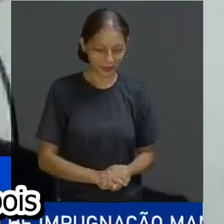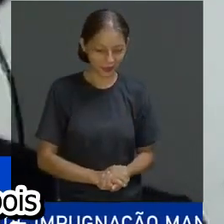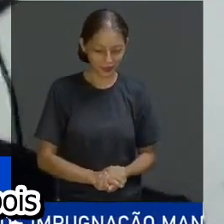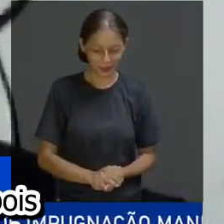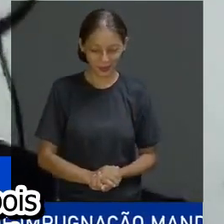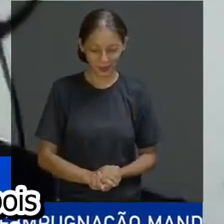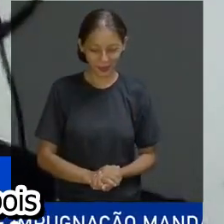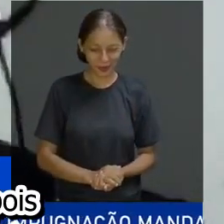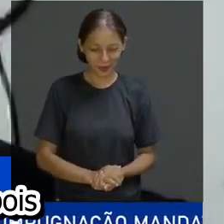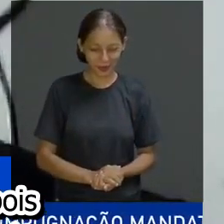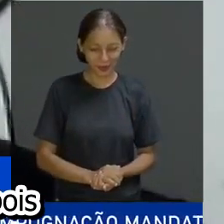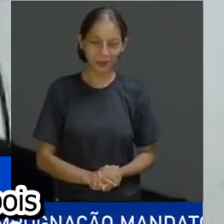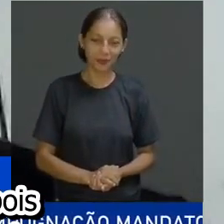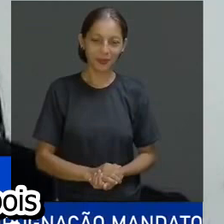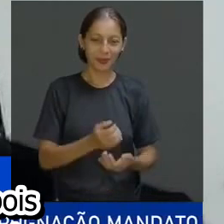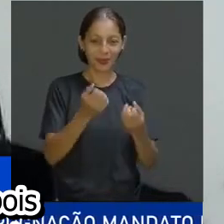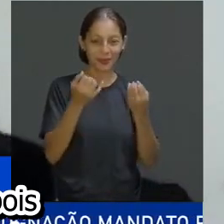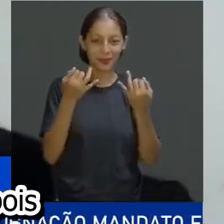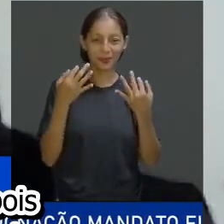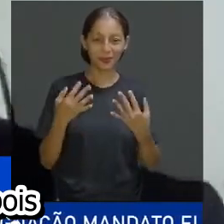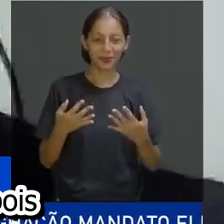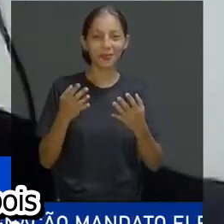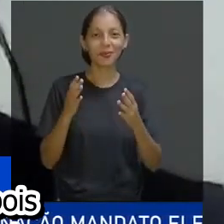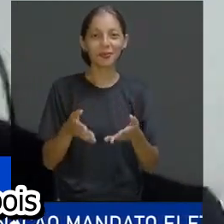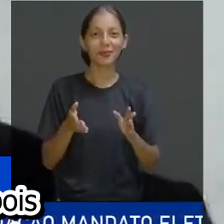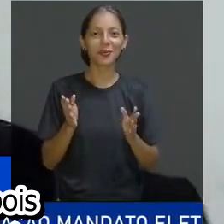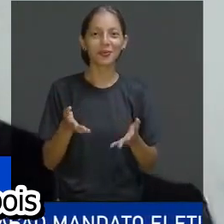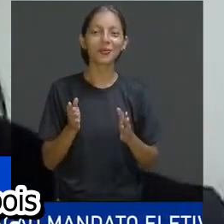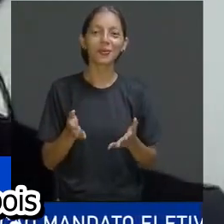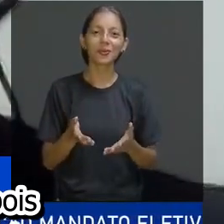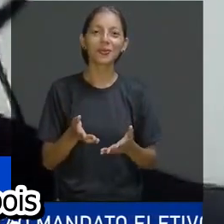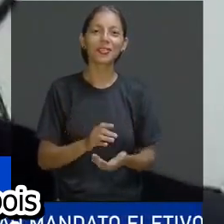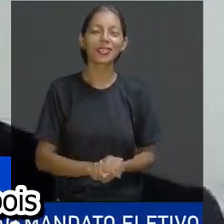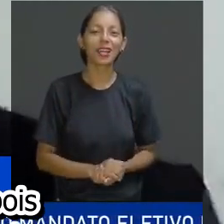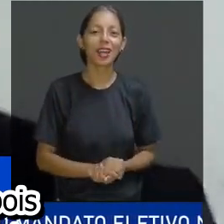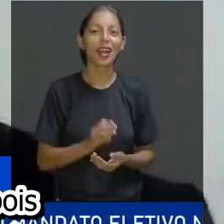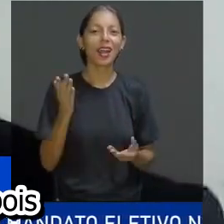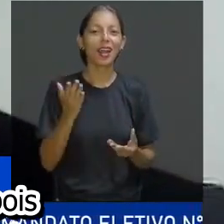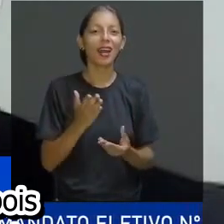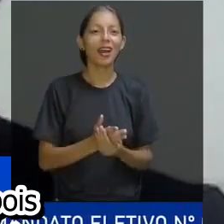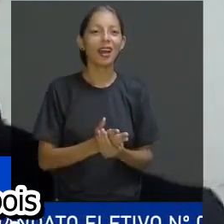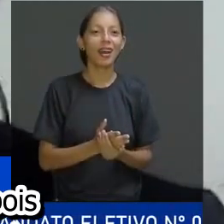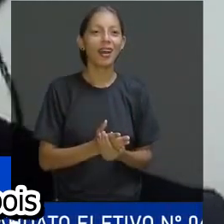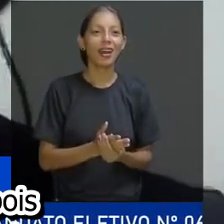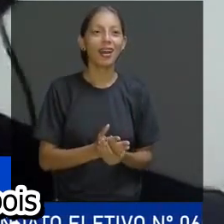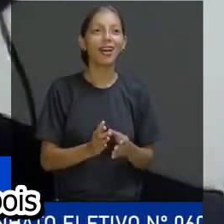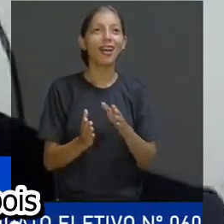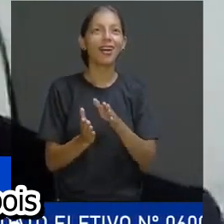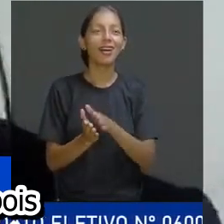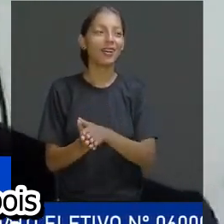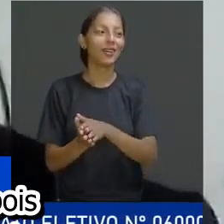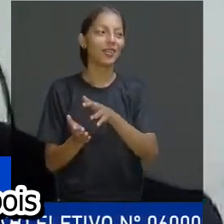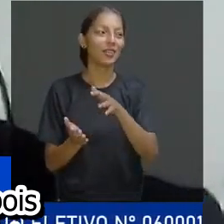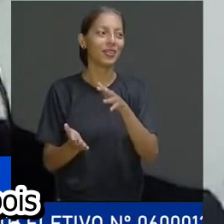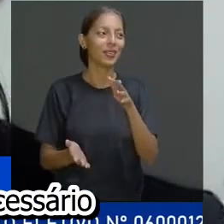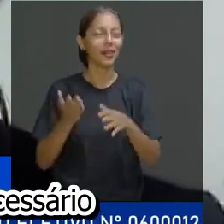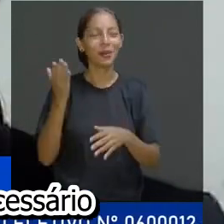Ficou evidente, depois da instrução, que não restaram colegidas aos autos provas que demonstrassem